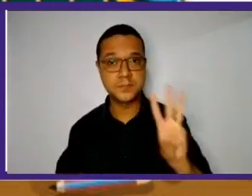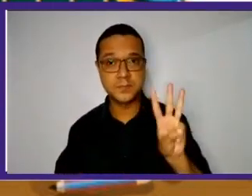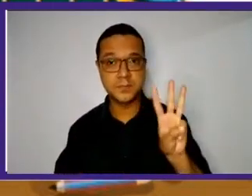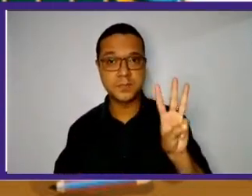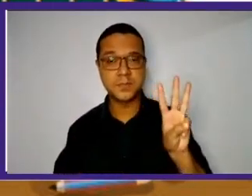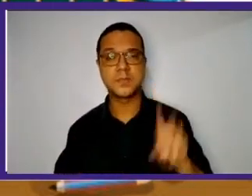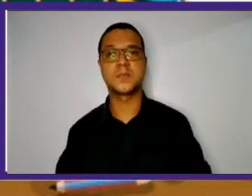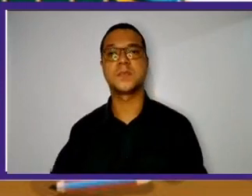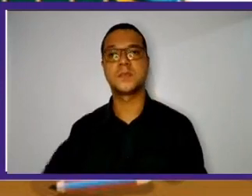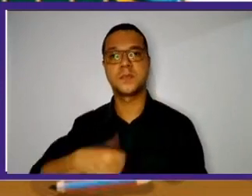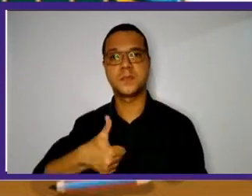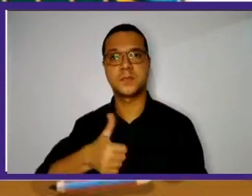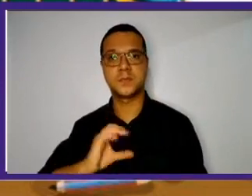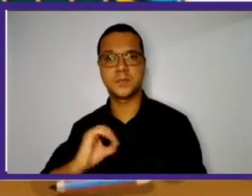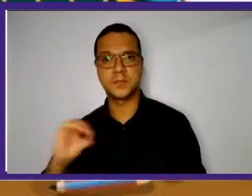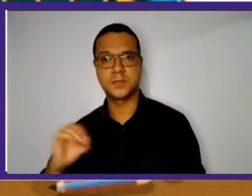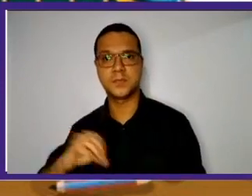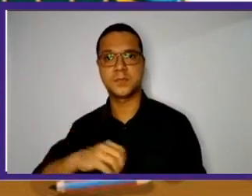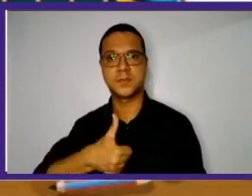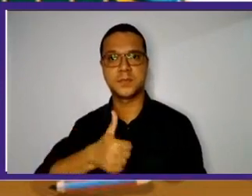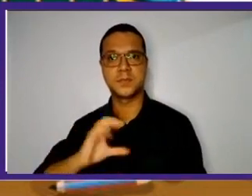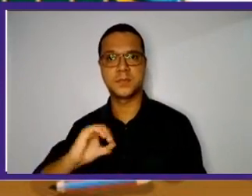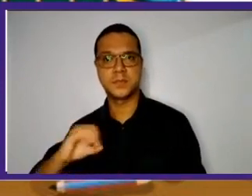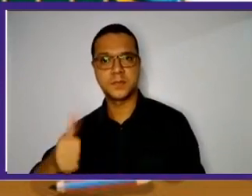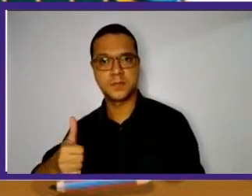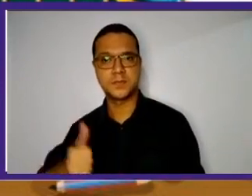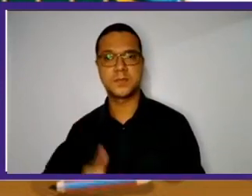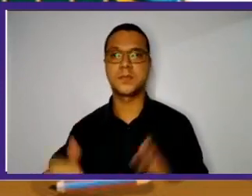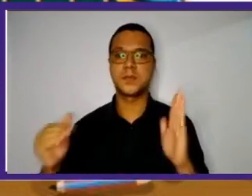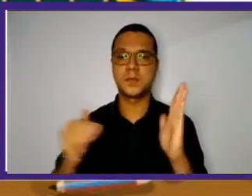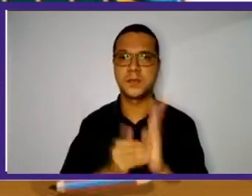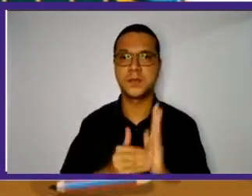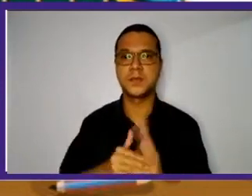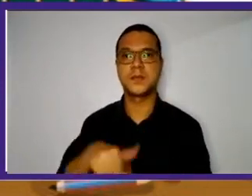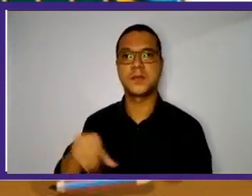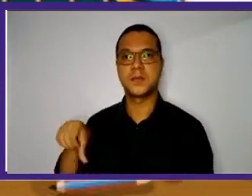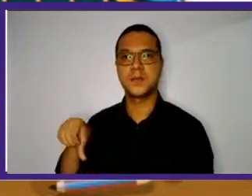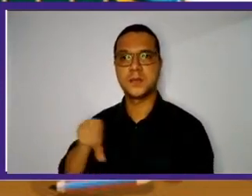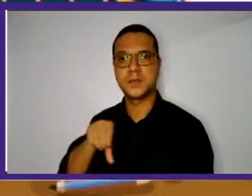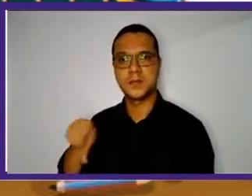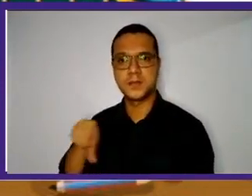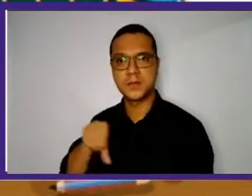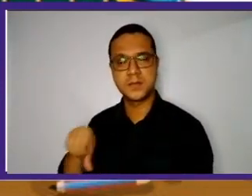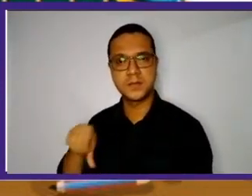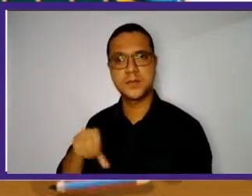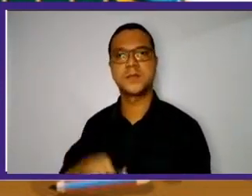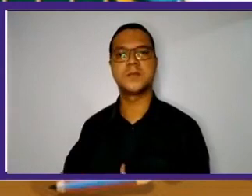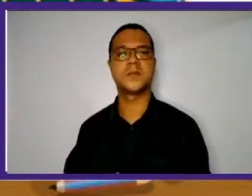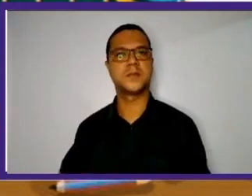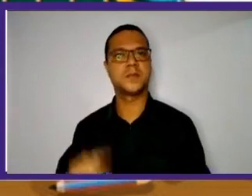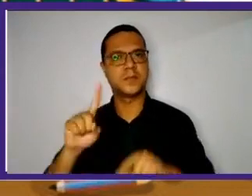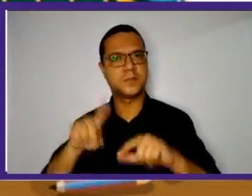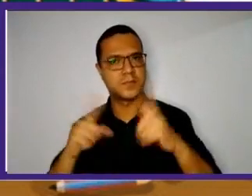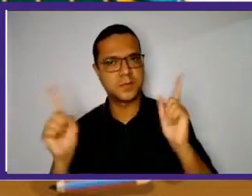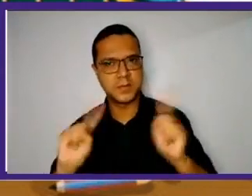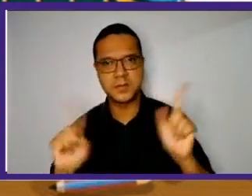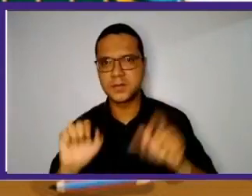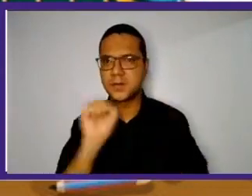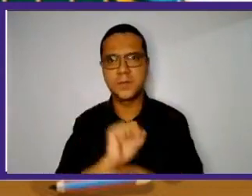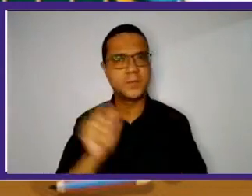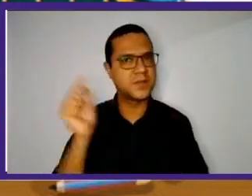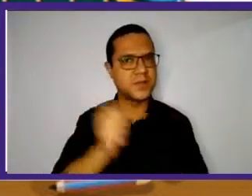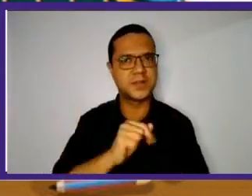três algarismos, 100, 101, até o 99. Mas não para por